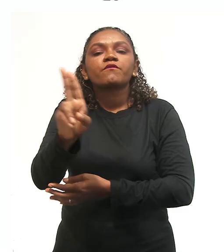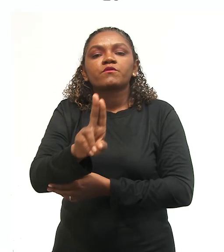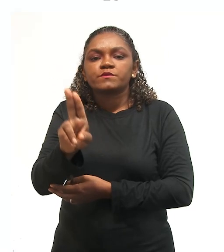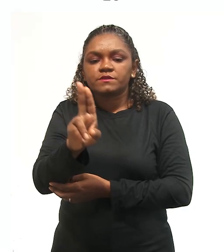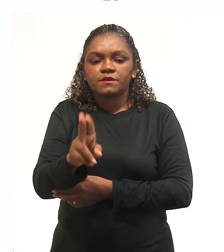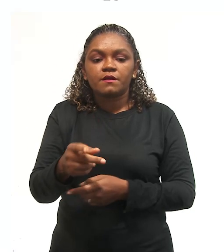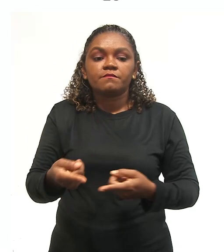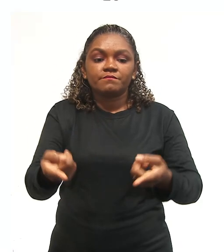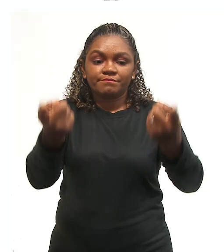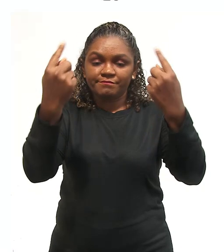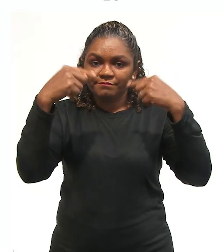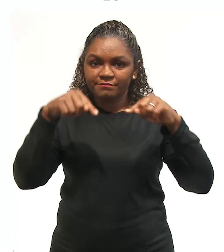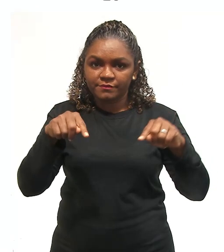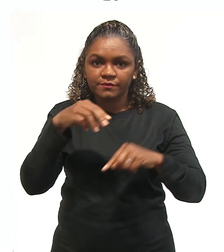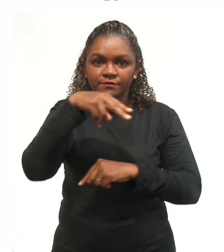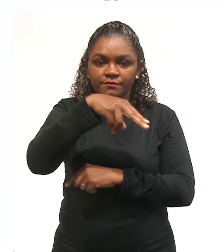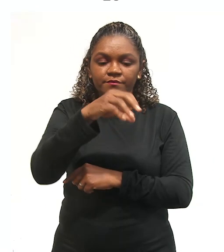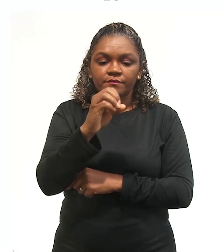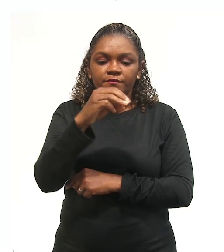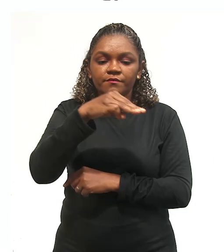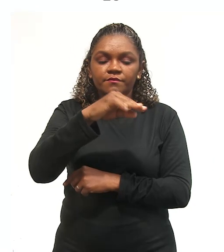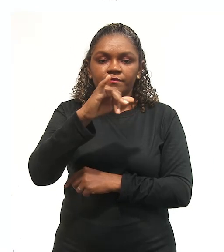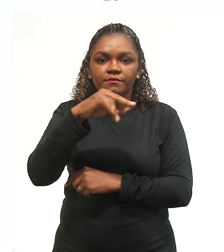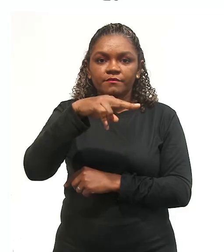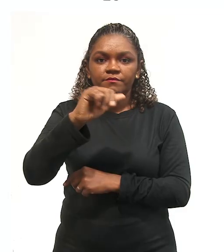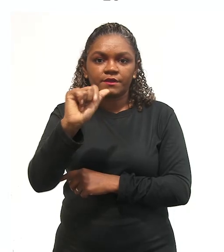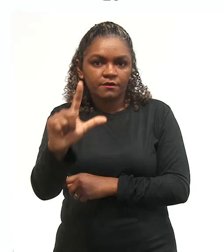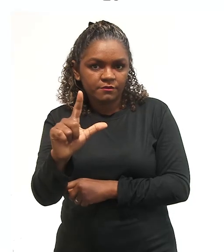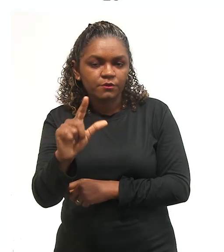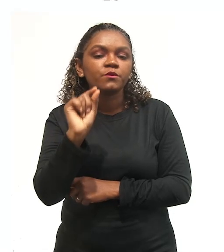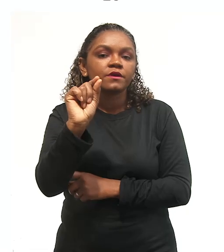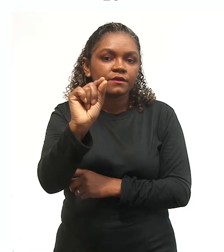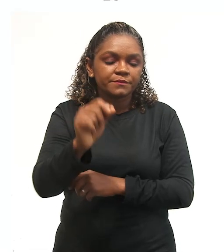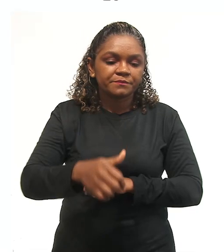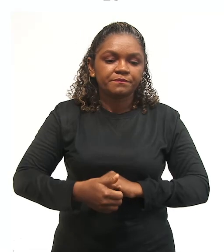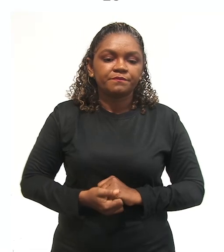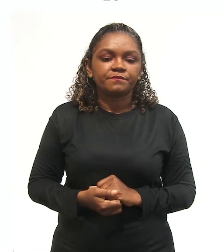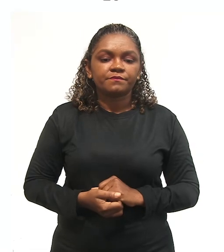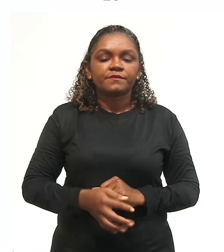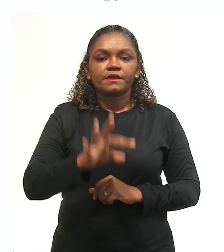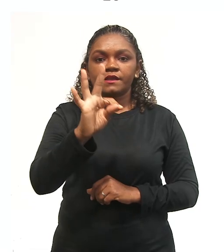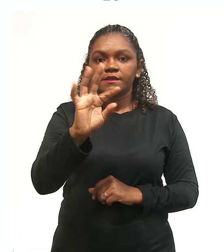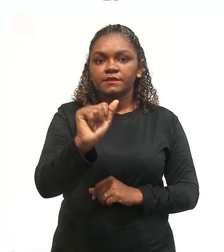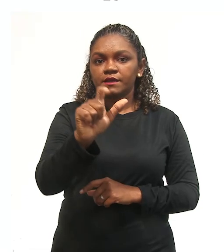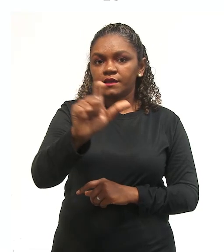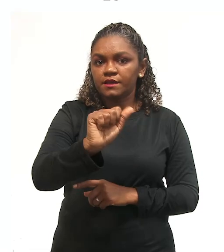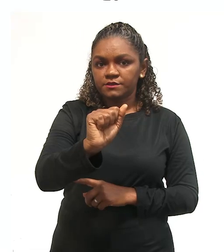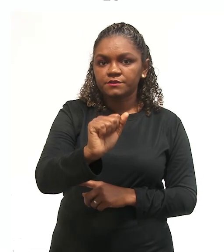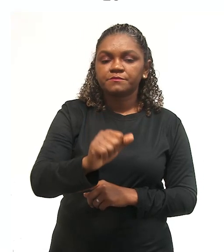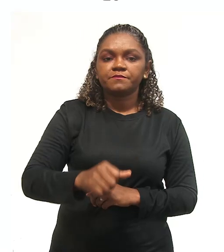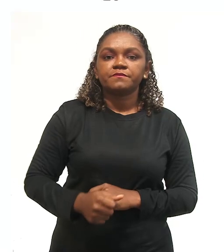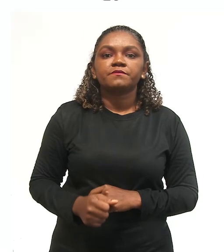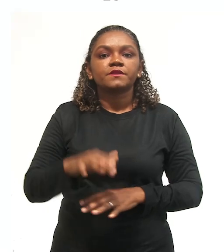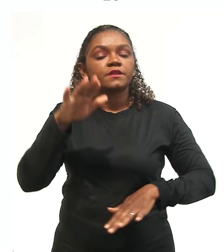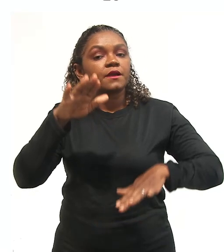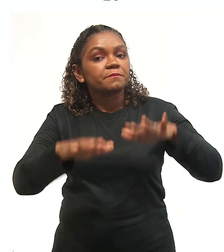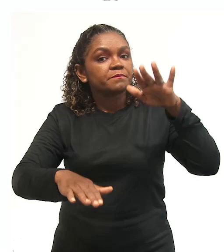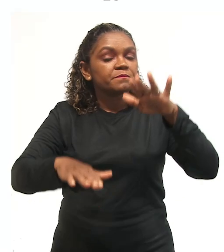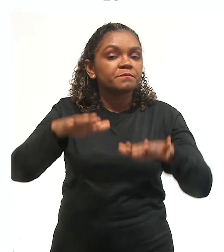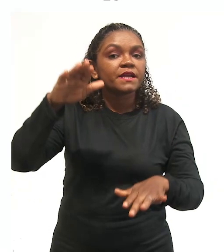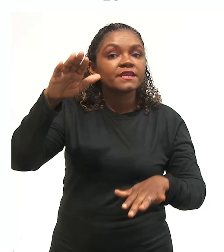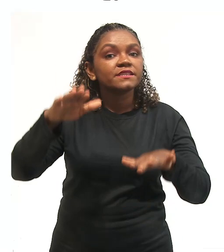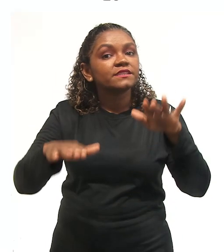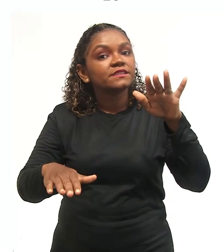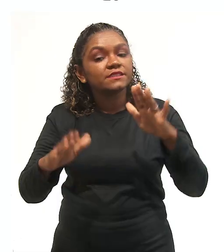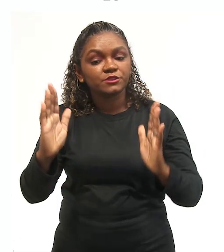equivalência, tá? E já na taxa nominal, essa taxa anunciada, mas